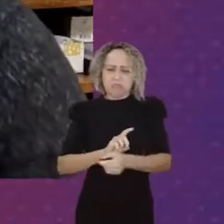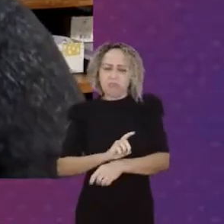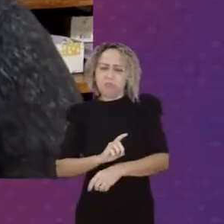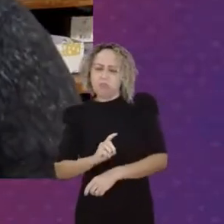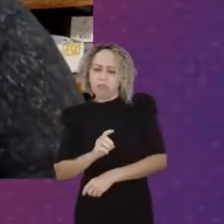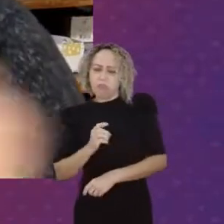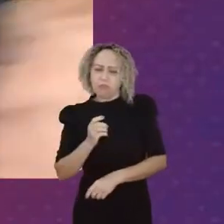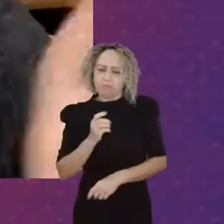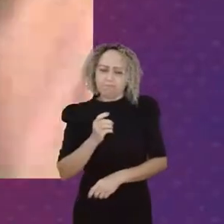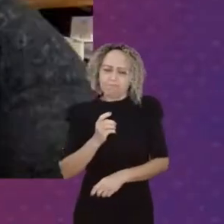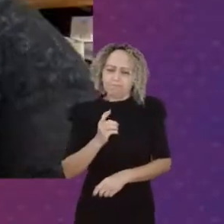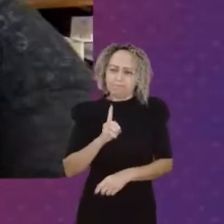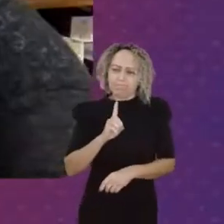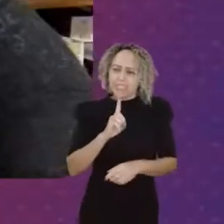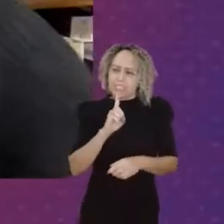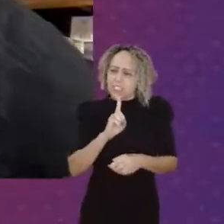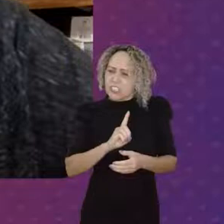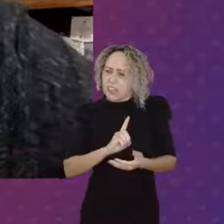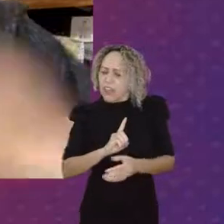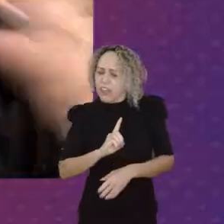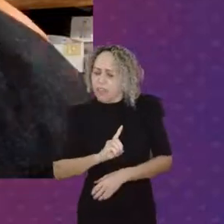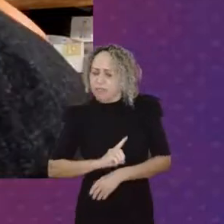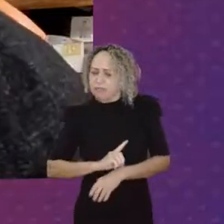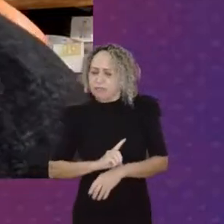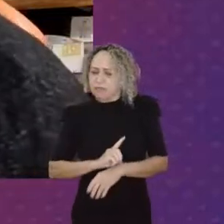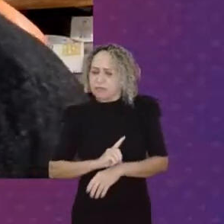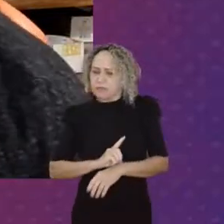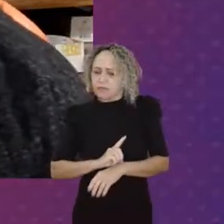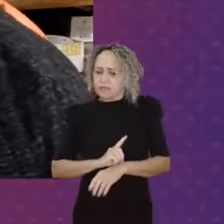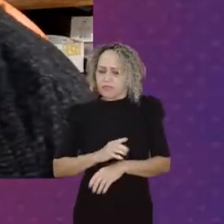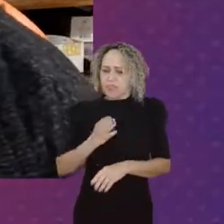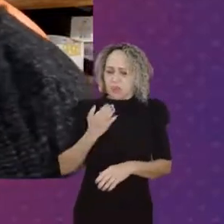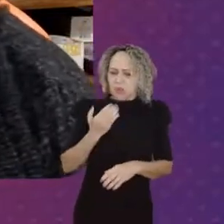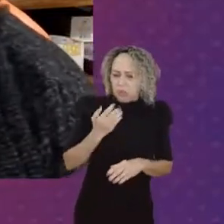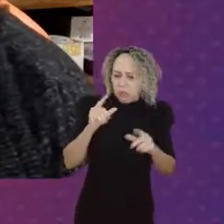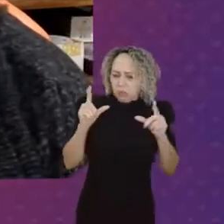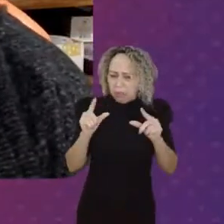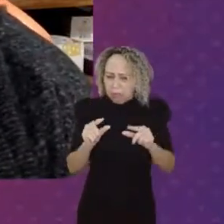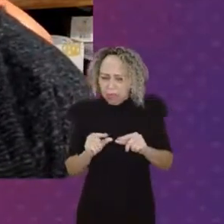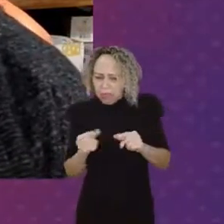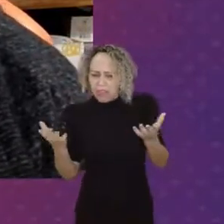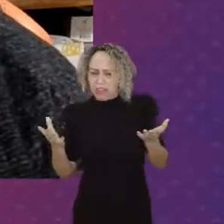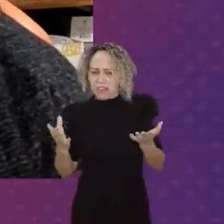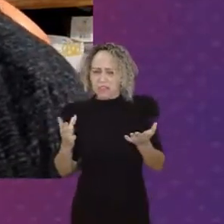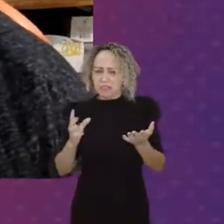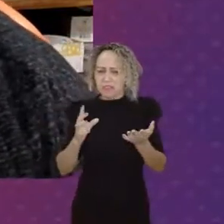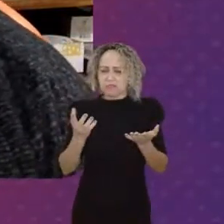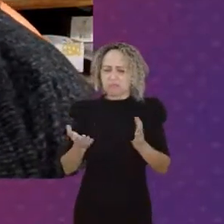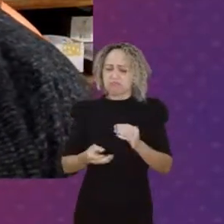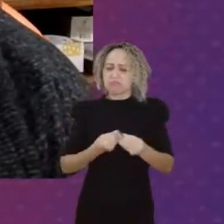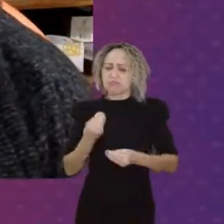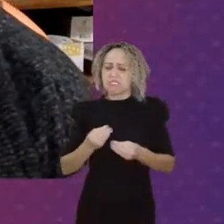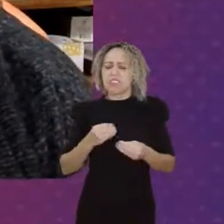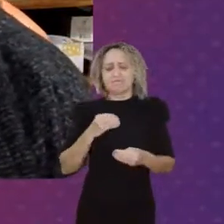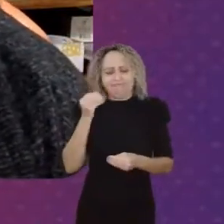de diminuição de peso que eu já tentei, né, praticar durante a minha vida toda.